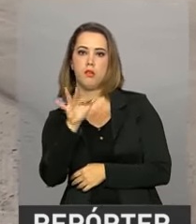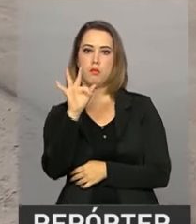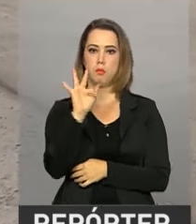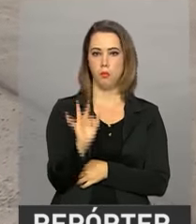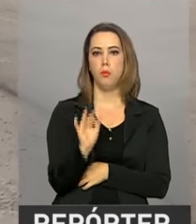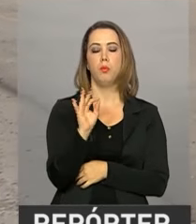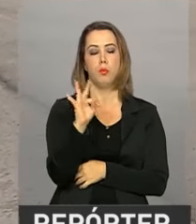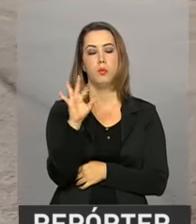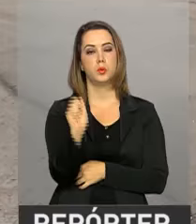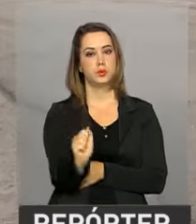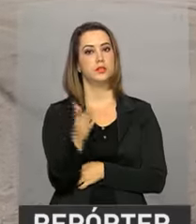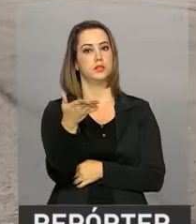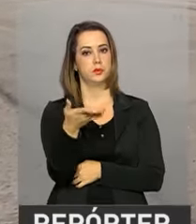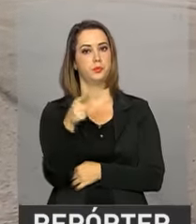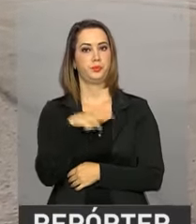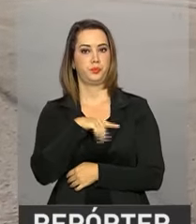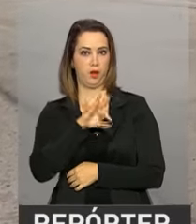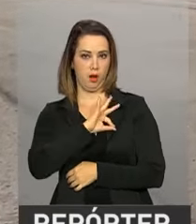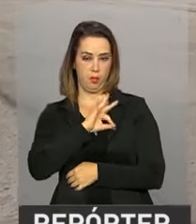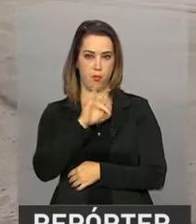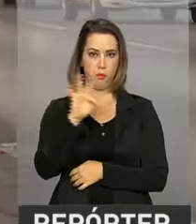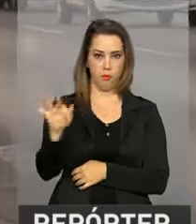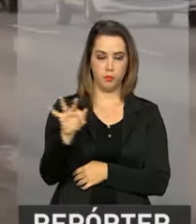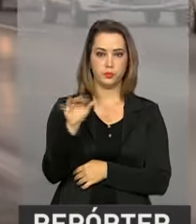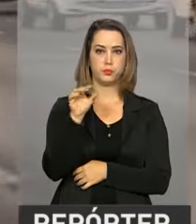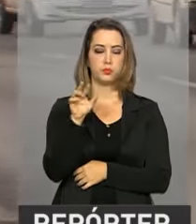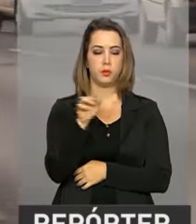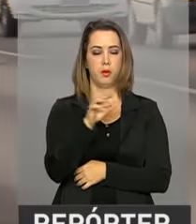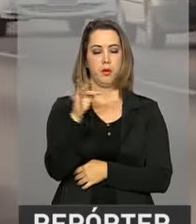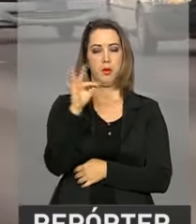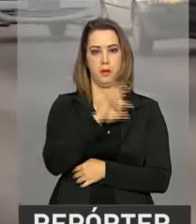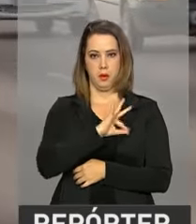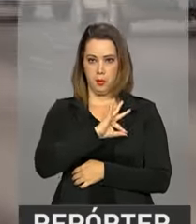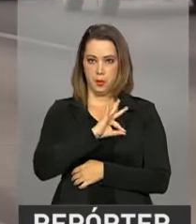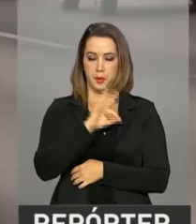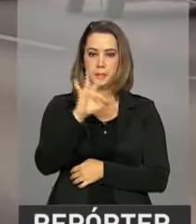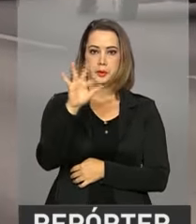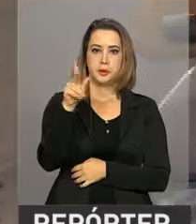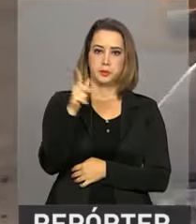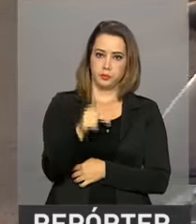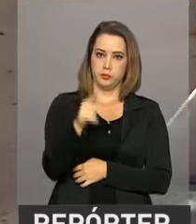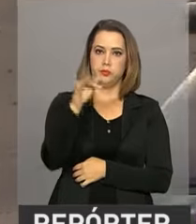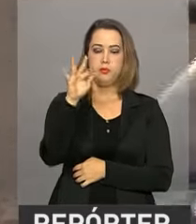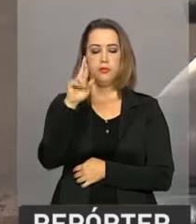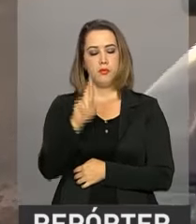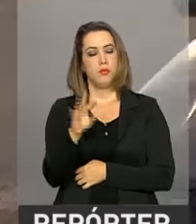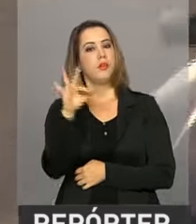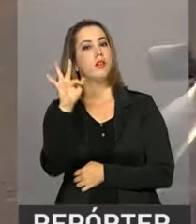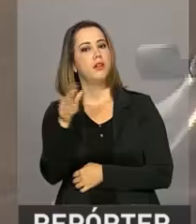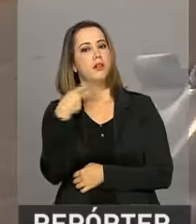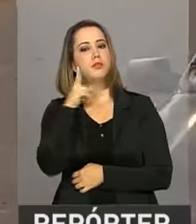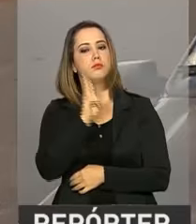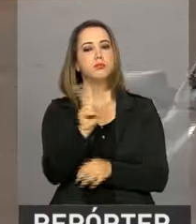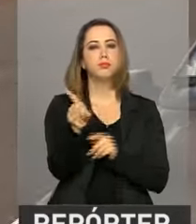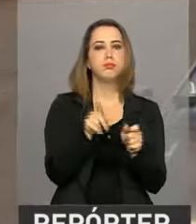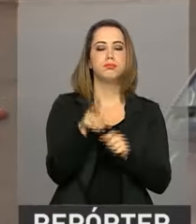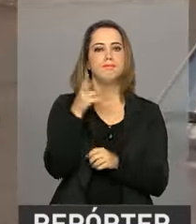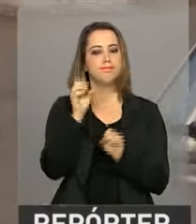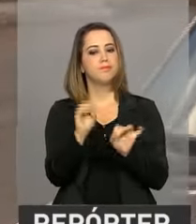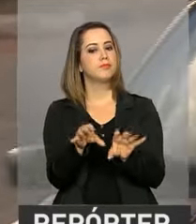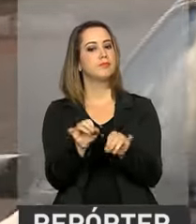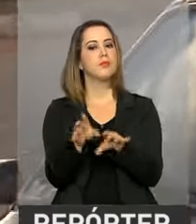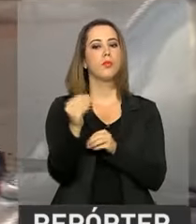Federal fizeram blitz na BR040, no Distrito Federal. para informar os motoristas sobre a mudança na legislação.